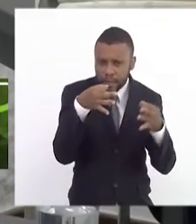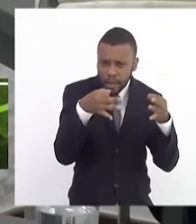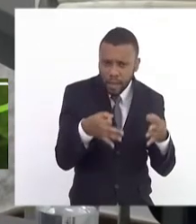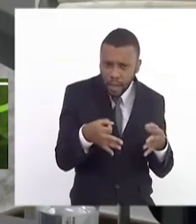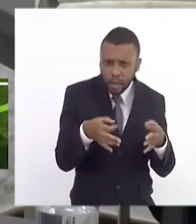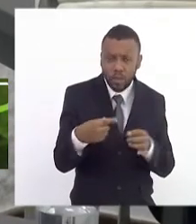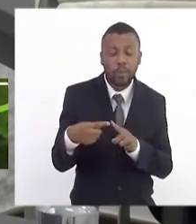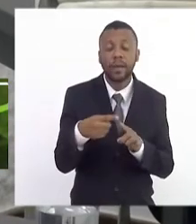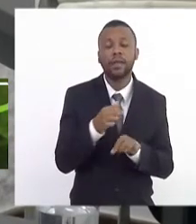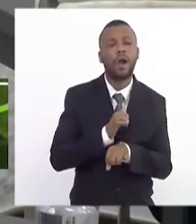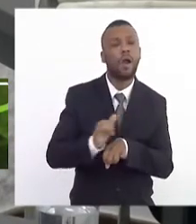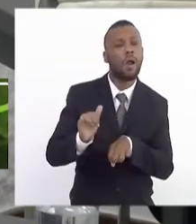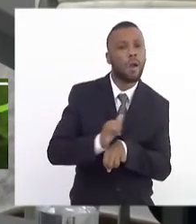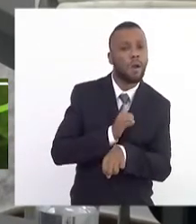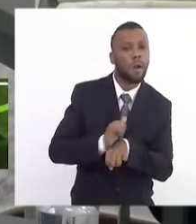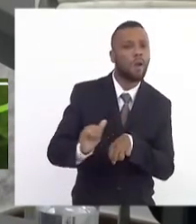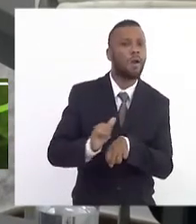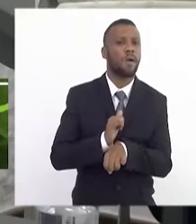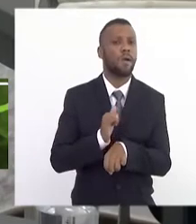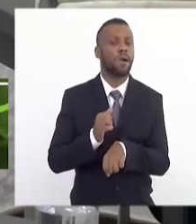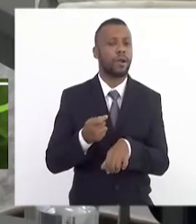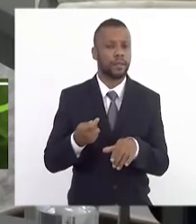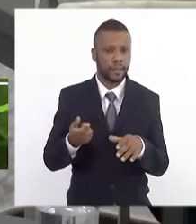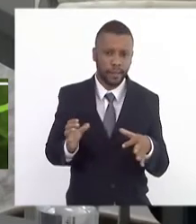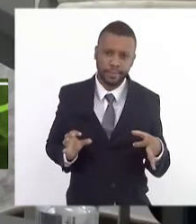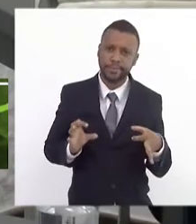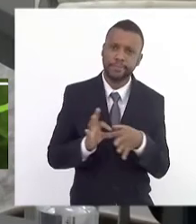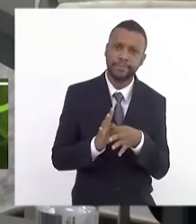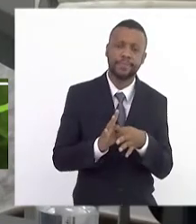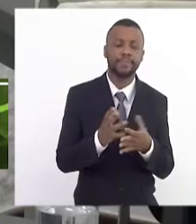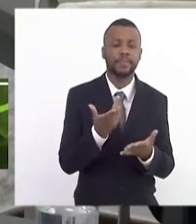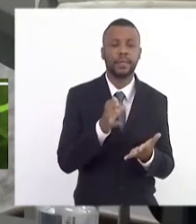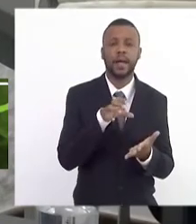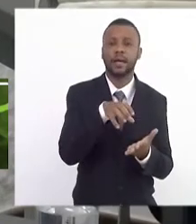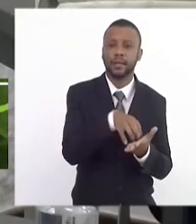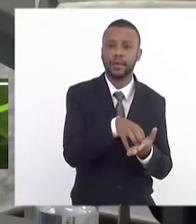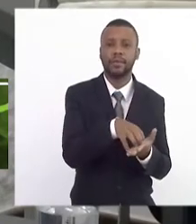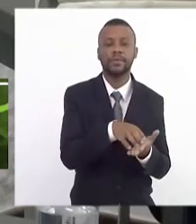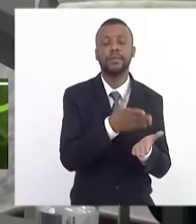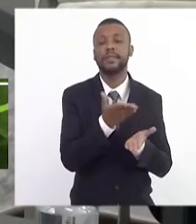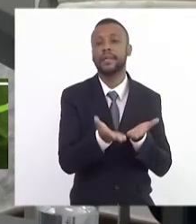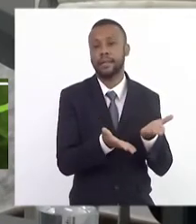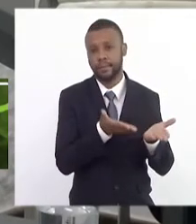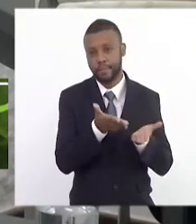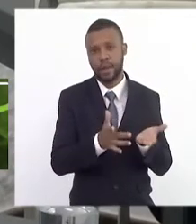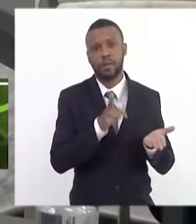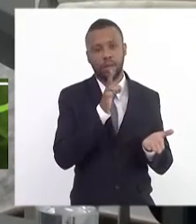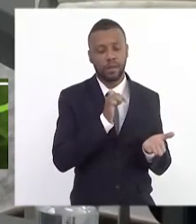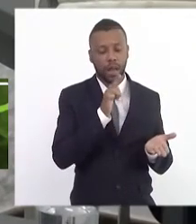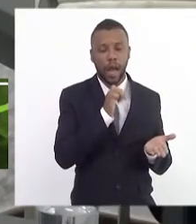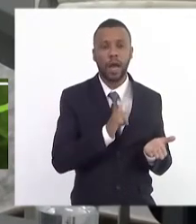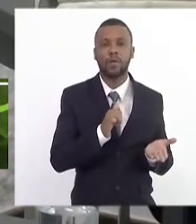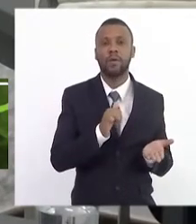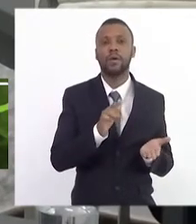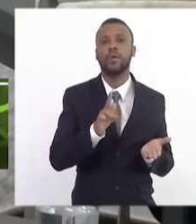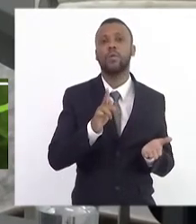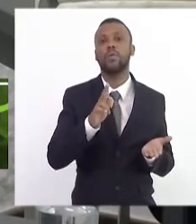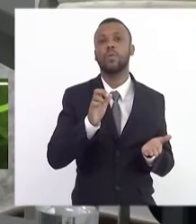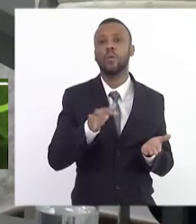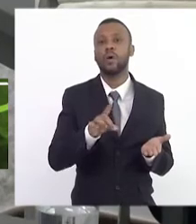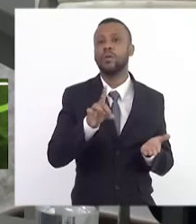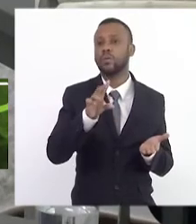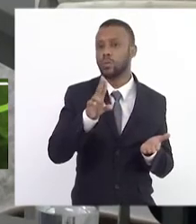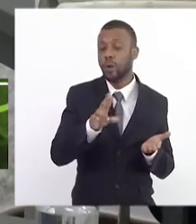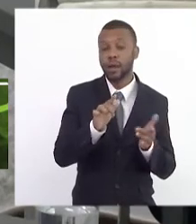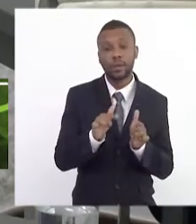implantação da estação de tratamento de água Novo Guandu, com a maior quantia prevista, as